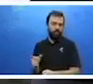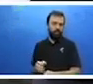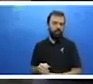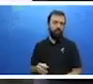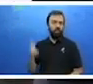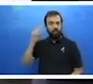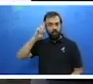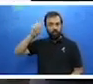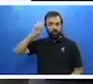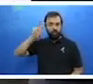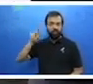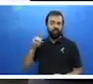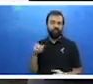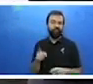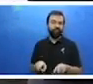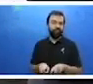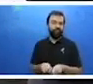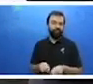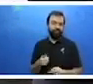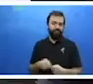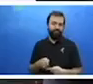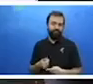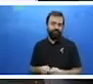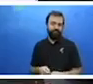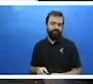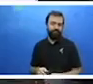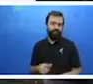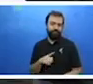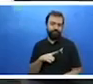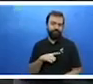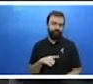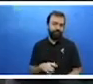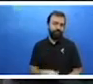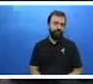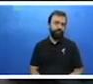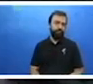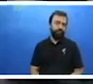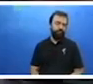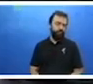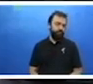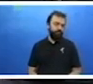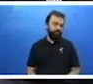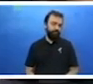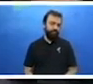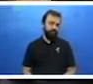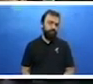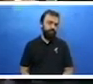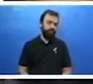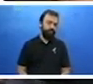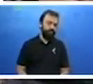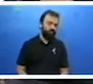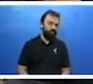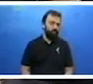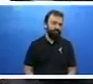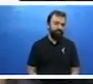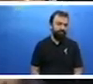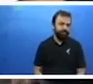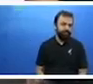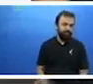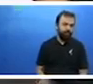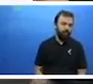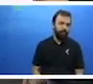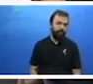vamos fazer grifar as partes importantes e já vamos responder os quadradinhos que estão ao lado dos